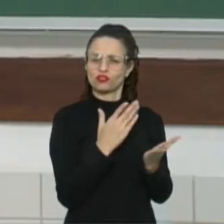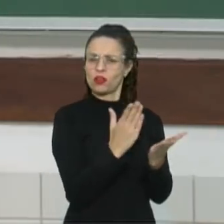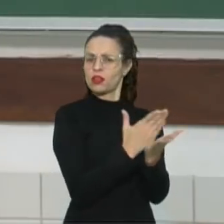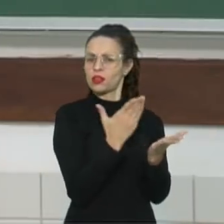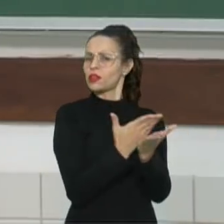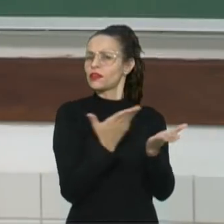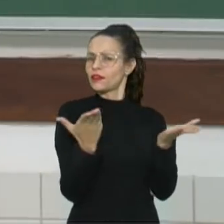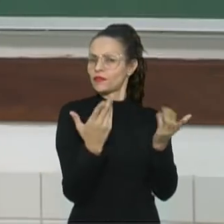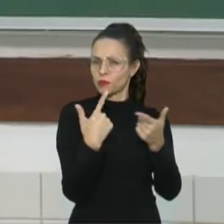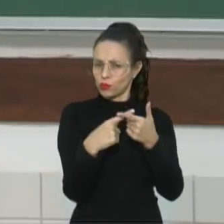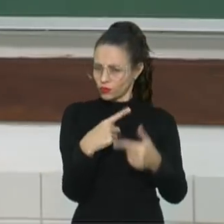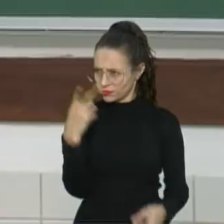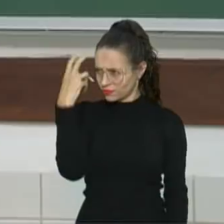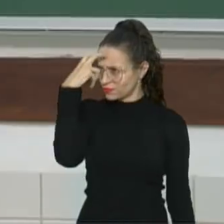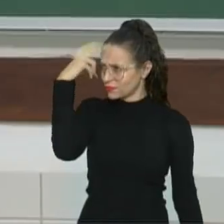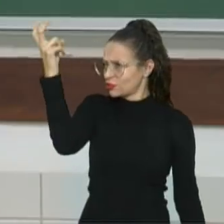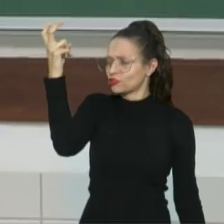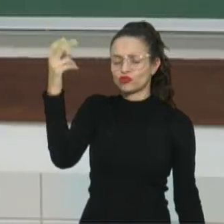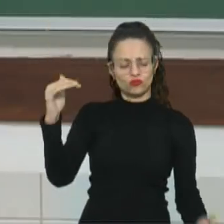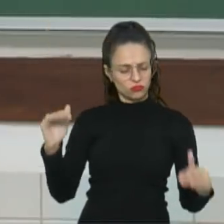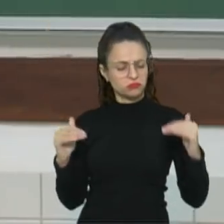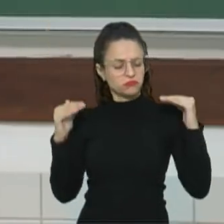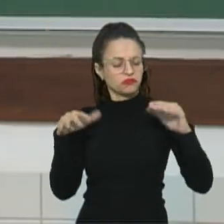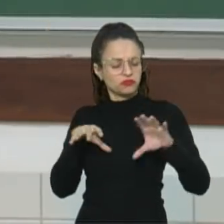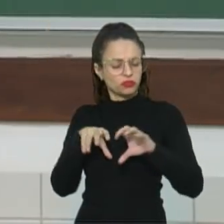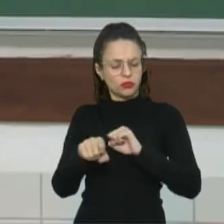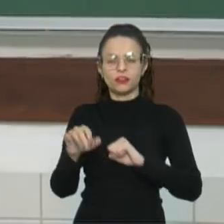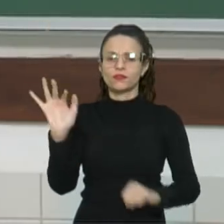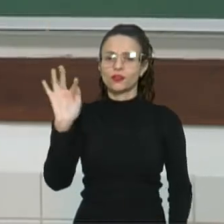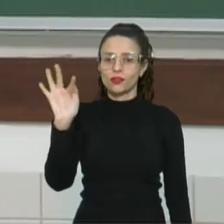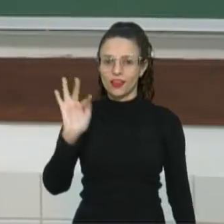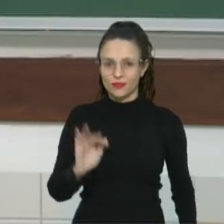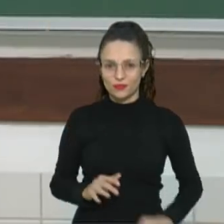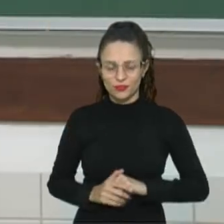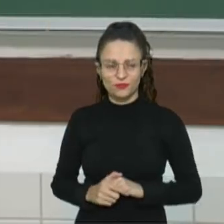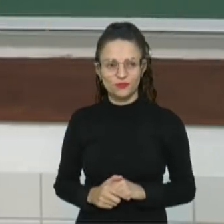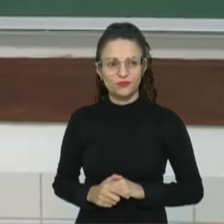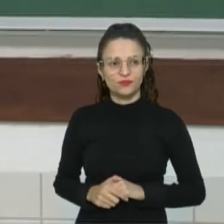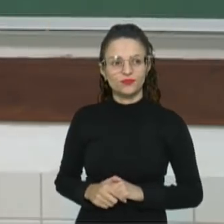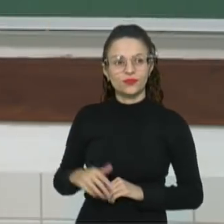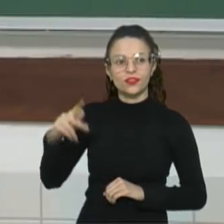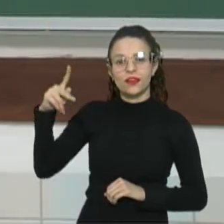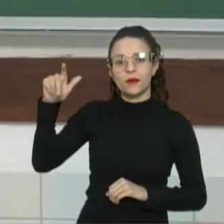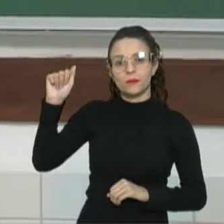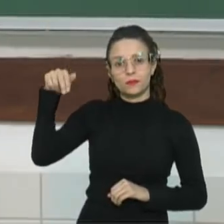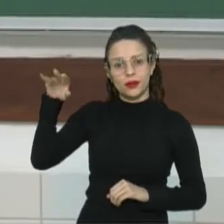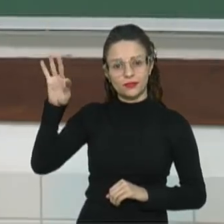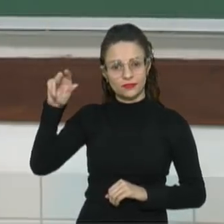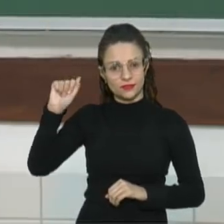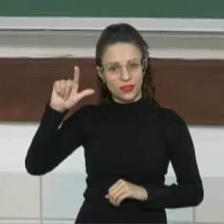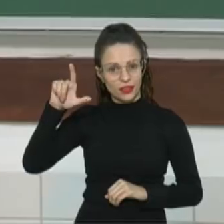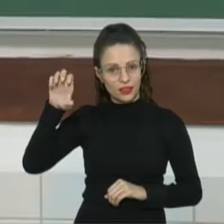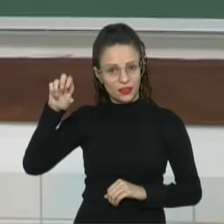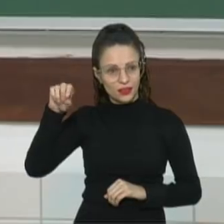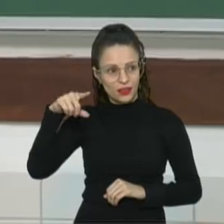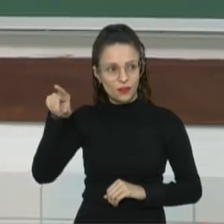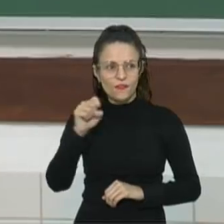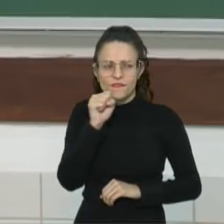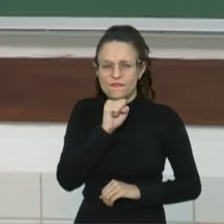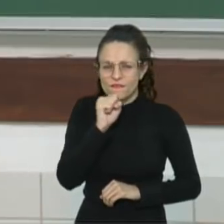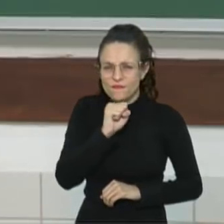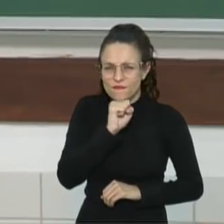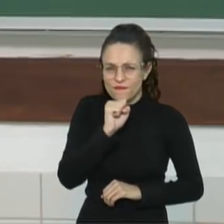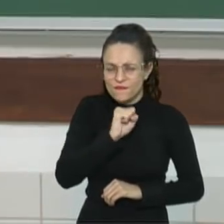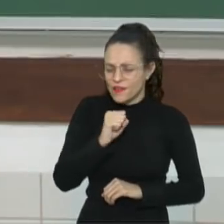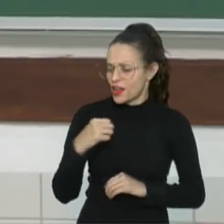era um intelectual formado na faculdade. E o Pantaleão, que a prof falou, velho, corcunda,